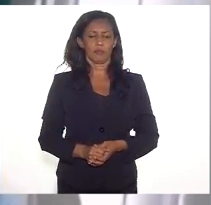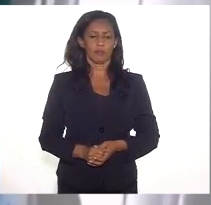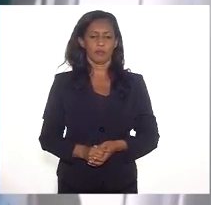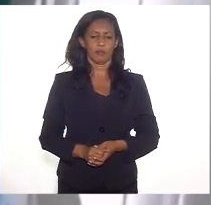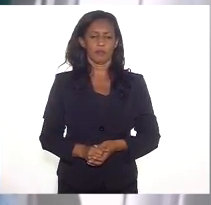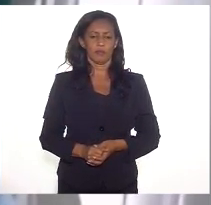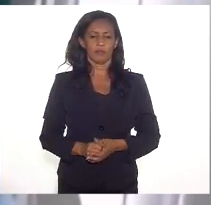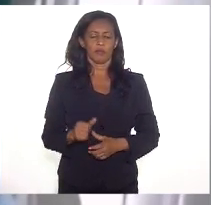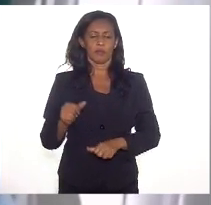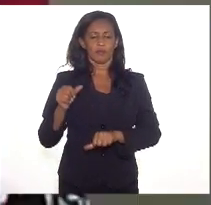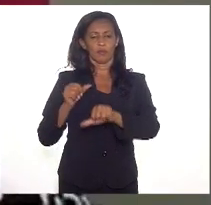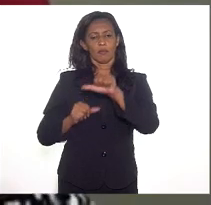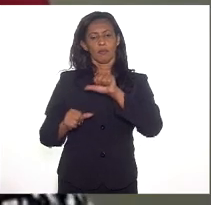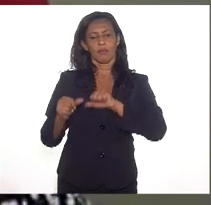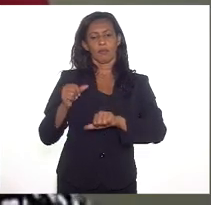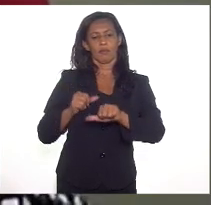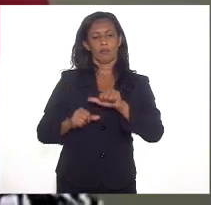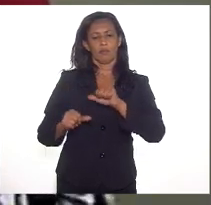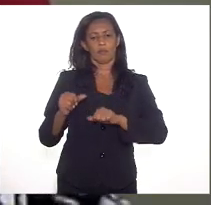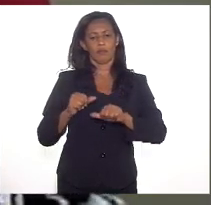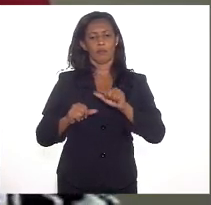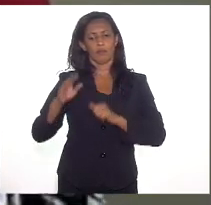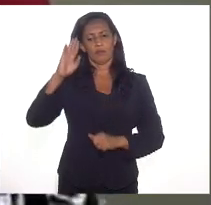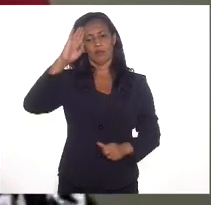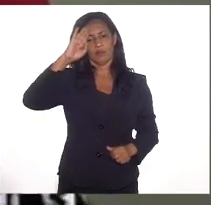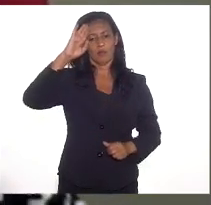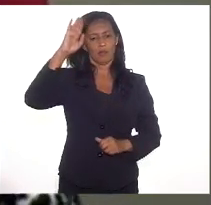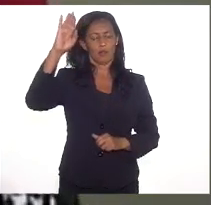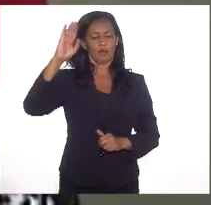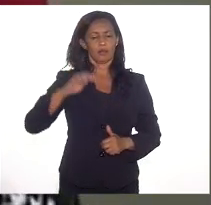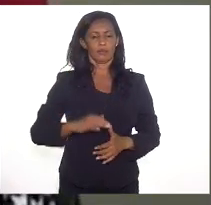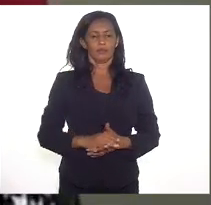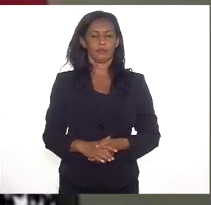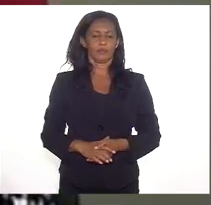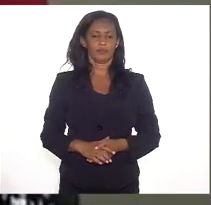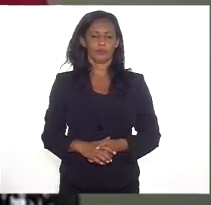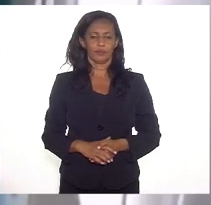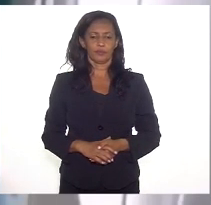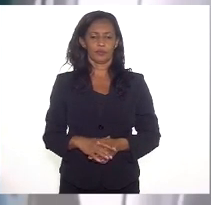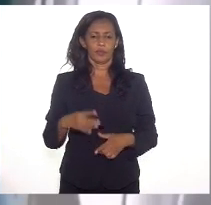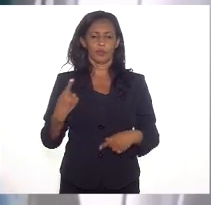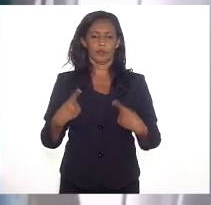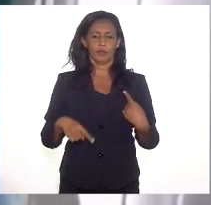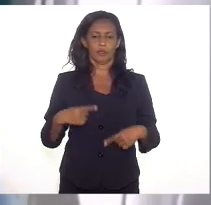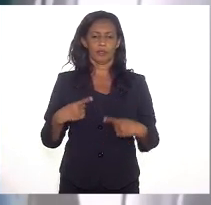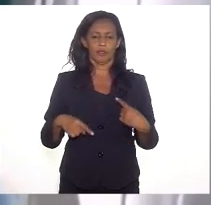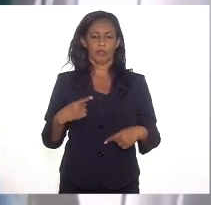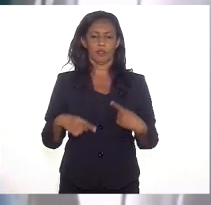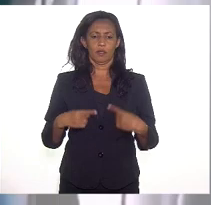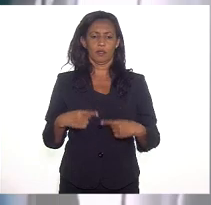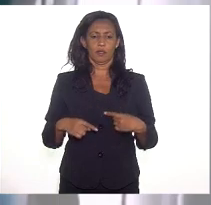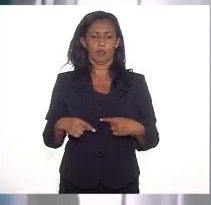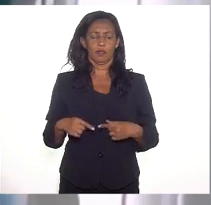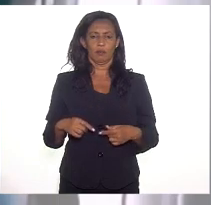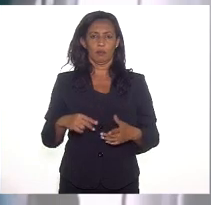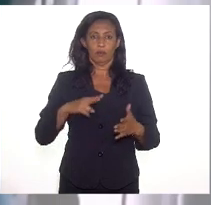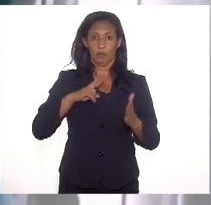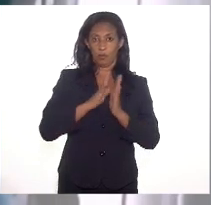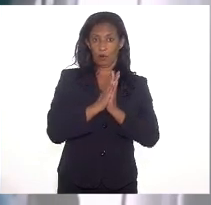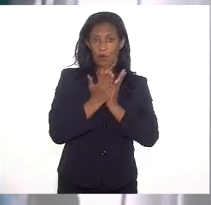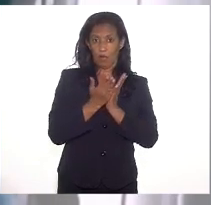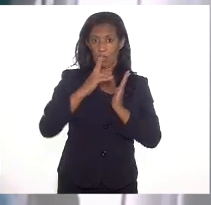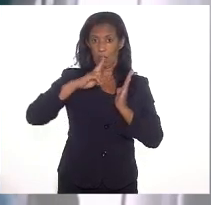e que se tornou um dos principais expoentes da política de promoção do livro da leitura e